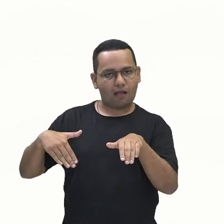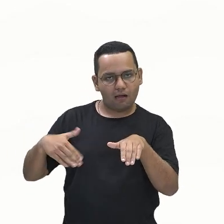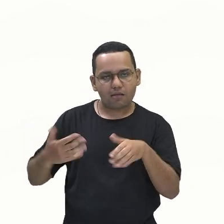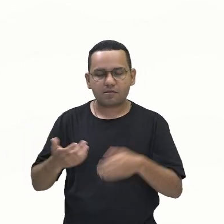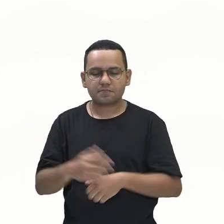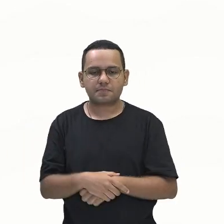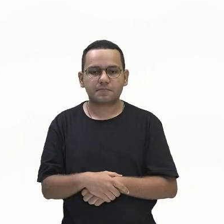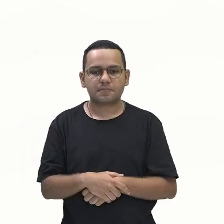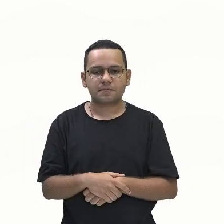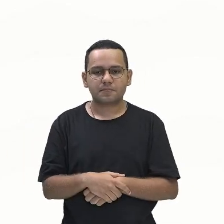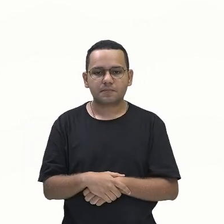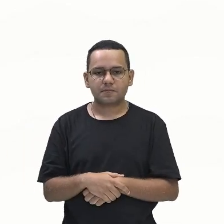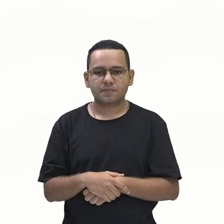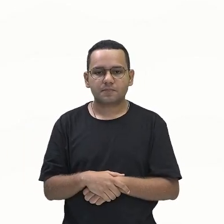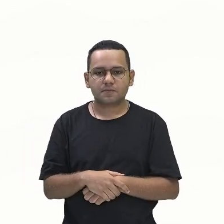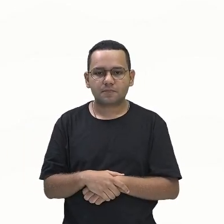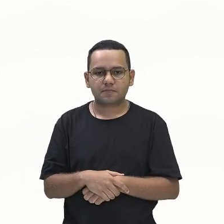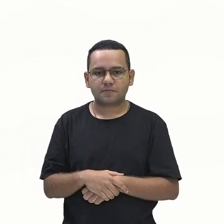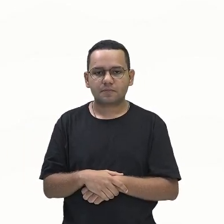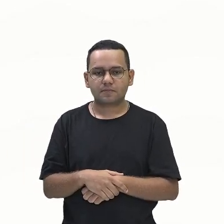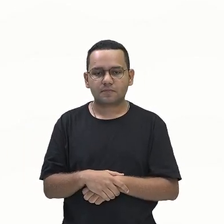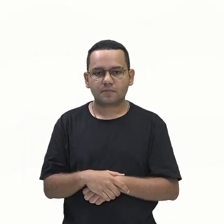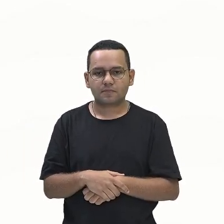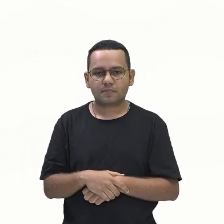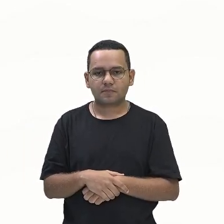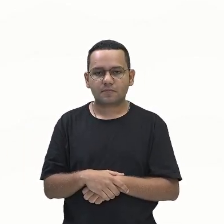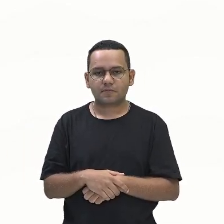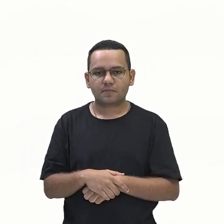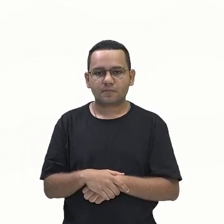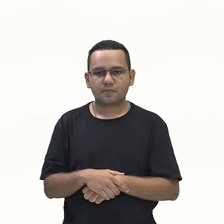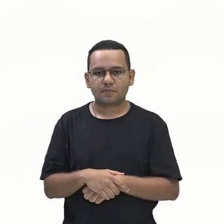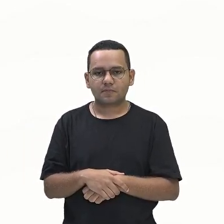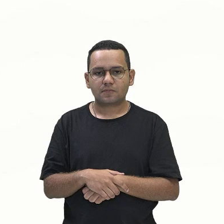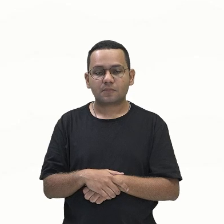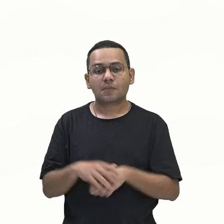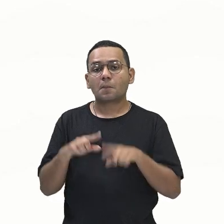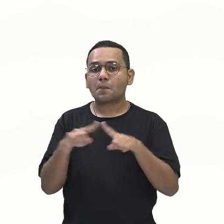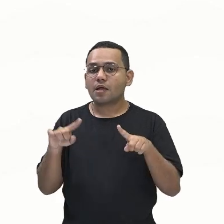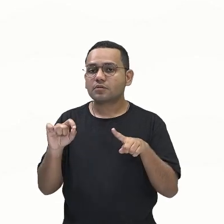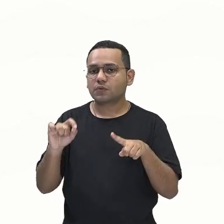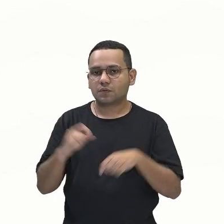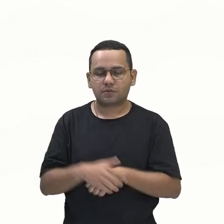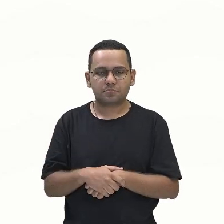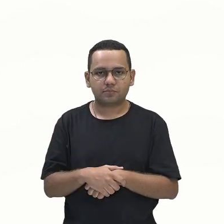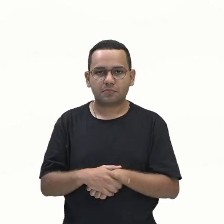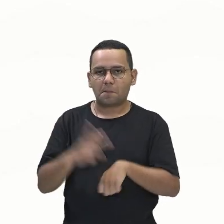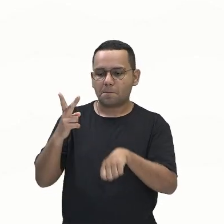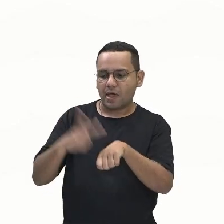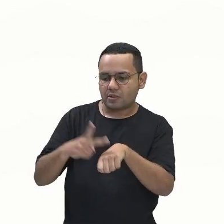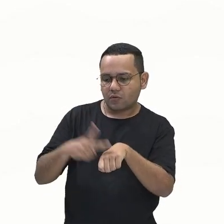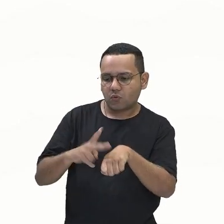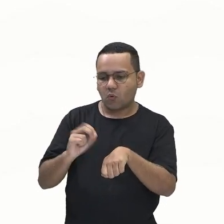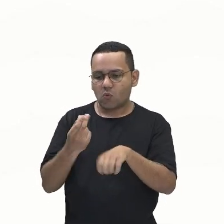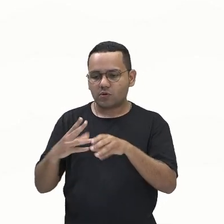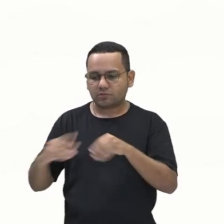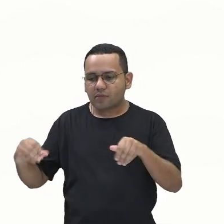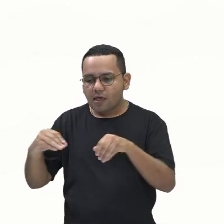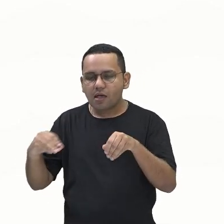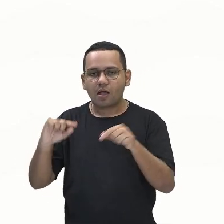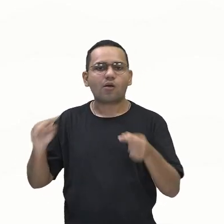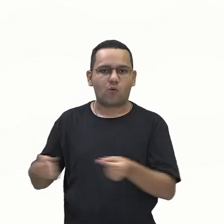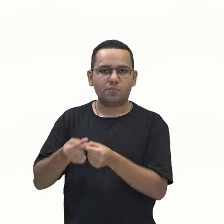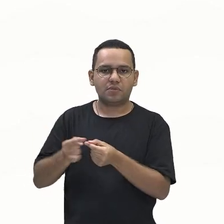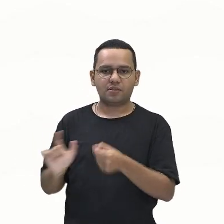oceânica, uma praia de rio, enfim, todos os ambientes de solo, né? Sejam eles ali